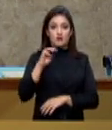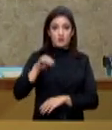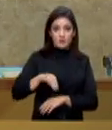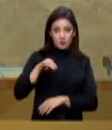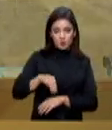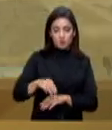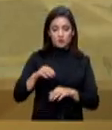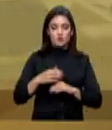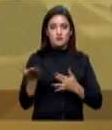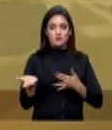30 minutos